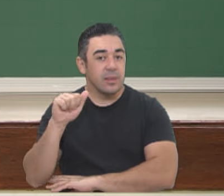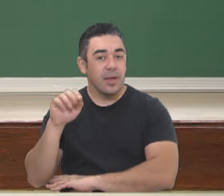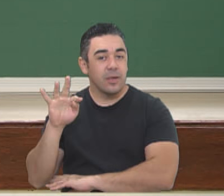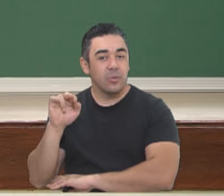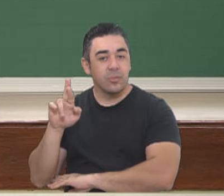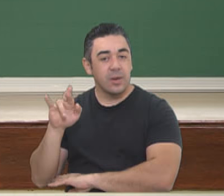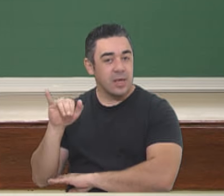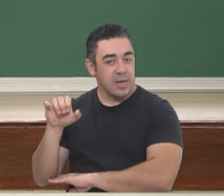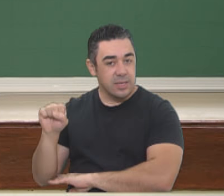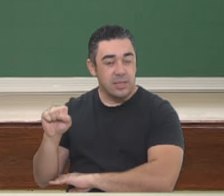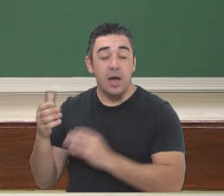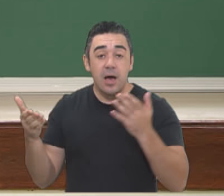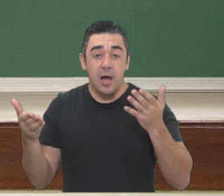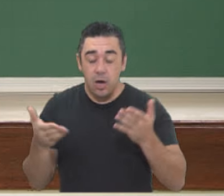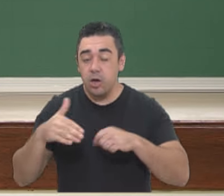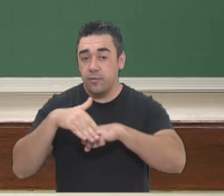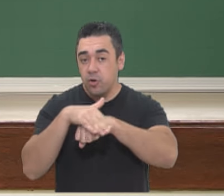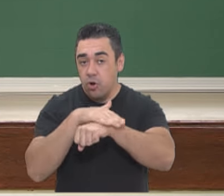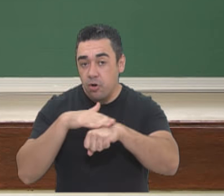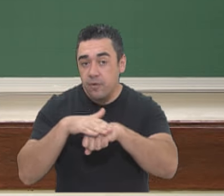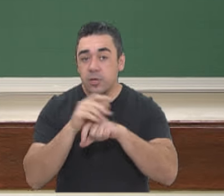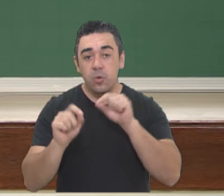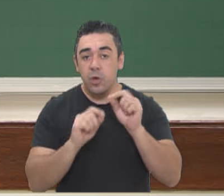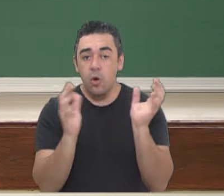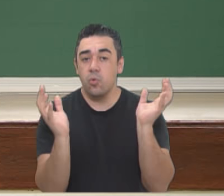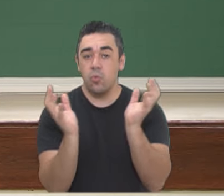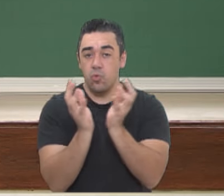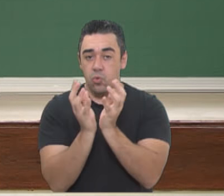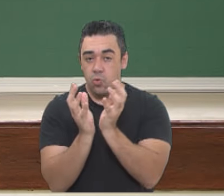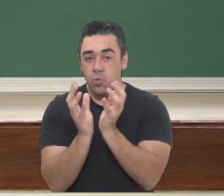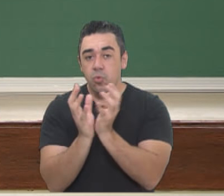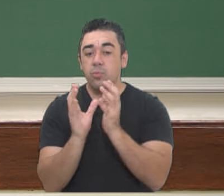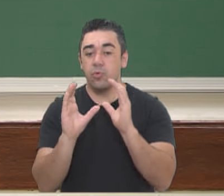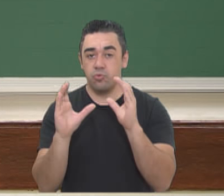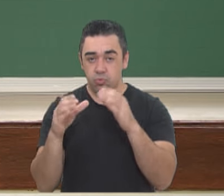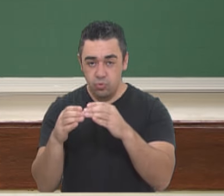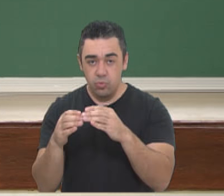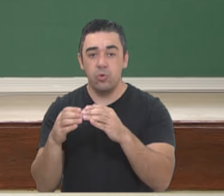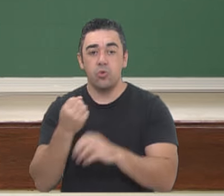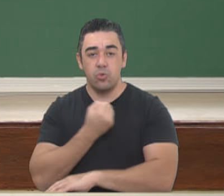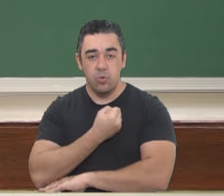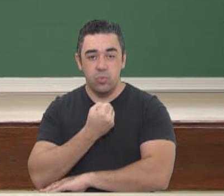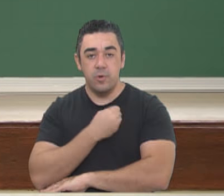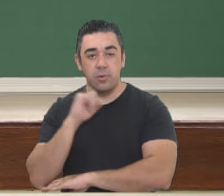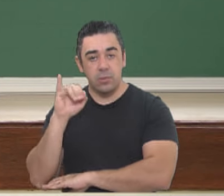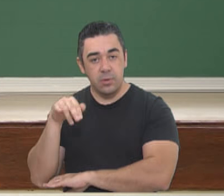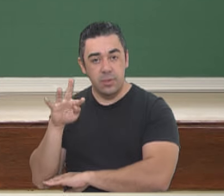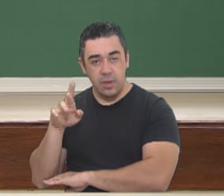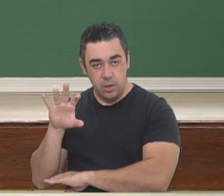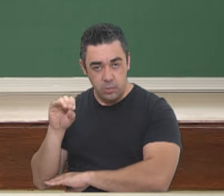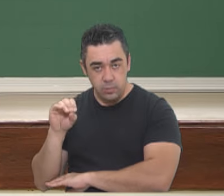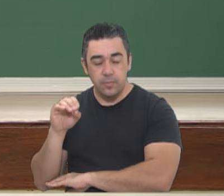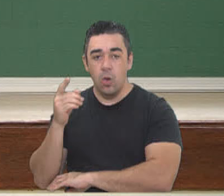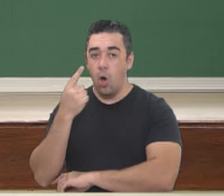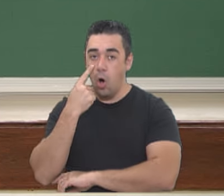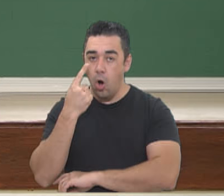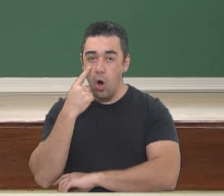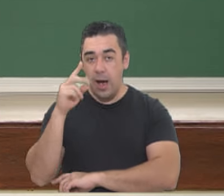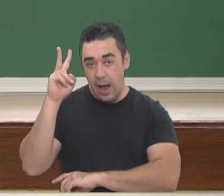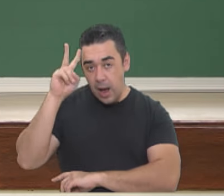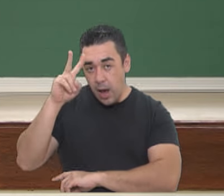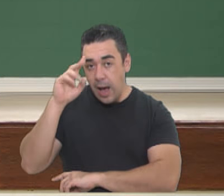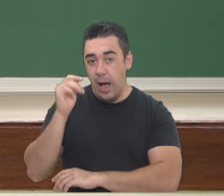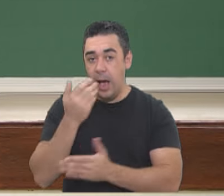a conversar sobre o conjunto dos números inteiros. Vamos lembrar que essa aula vai estar disponível em 3 canais,